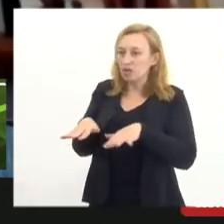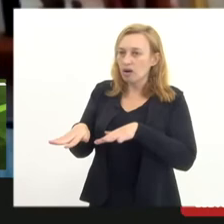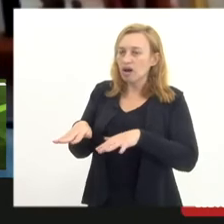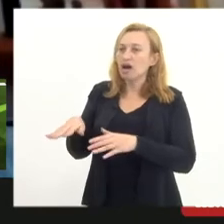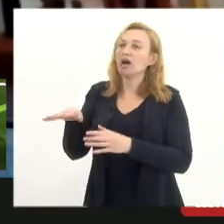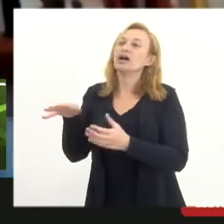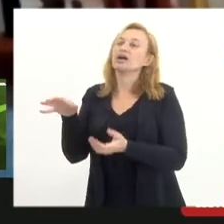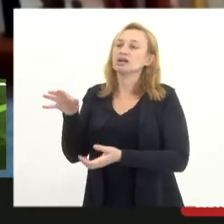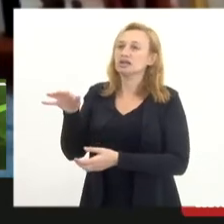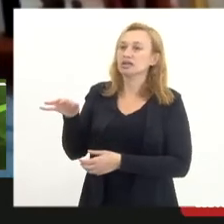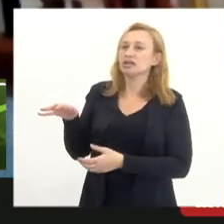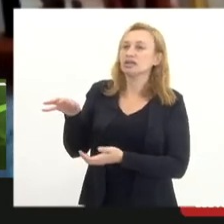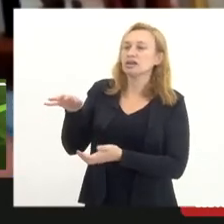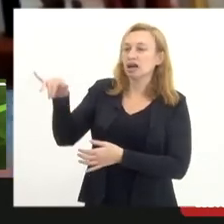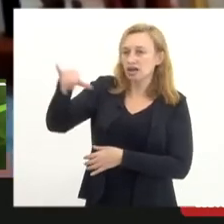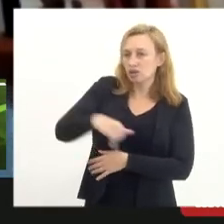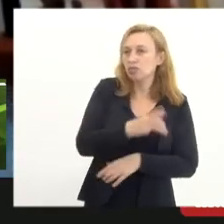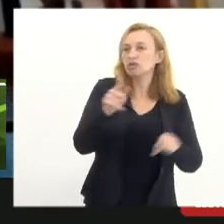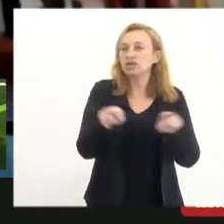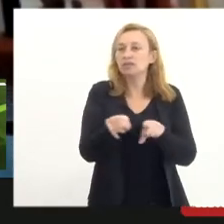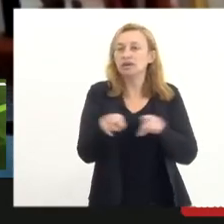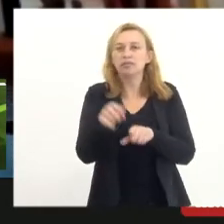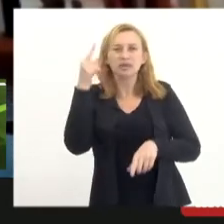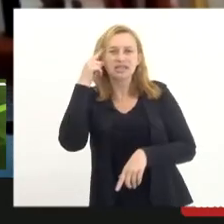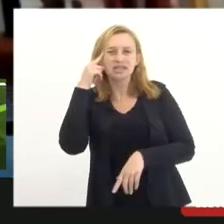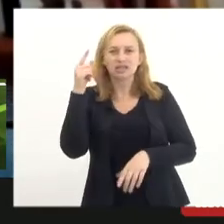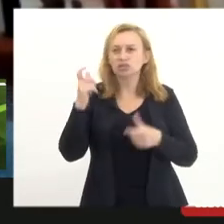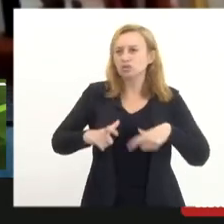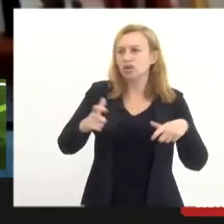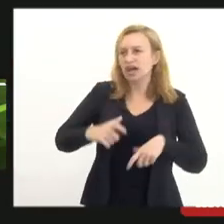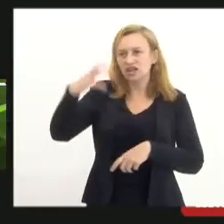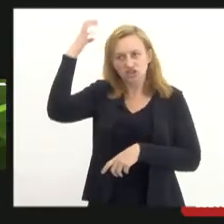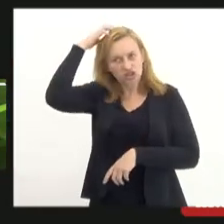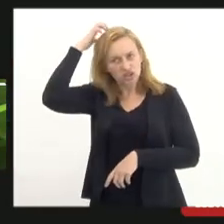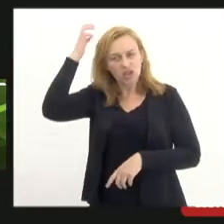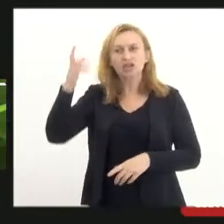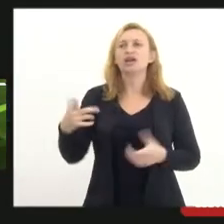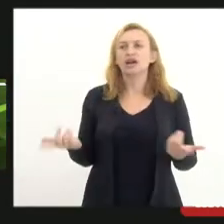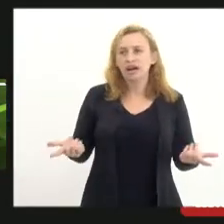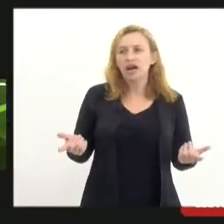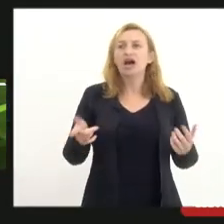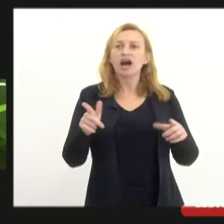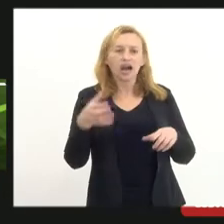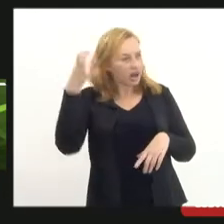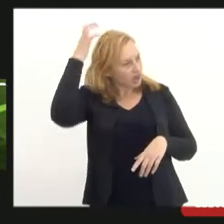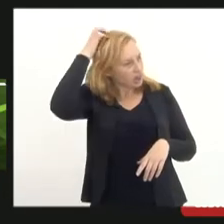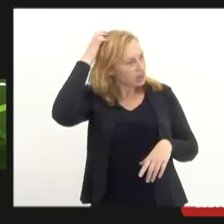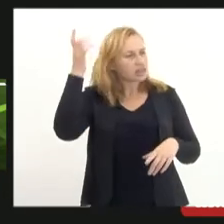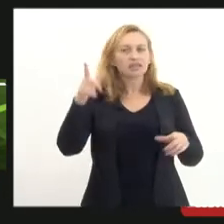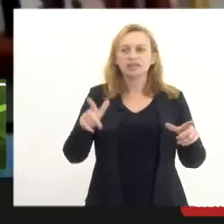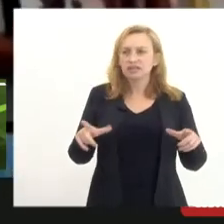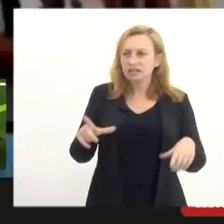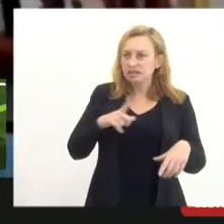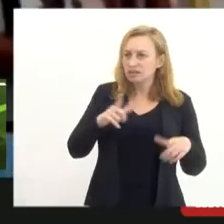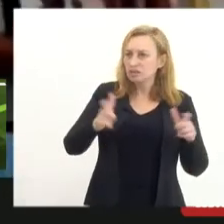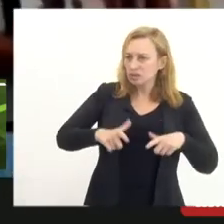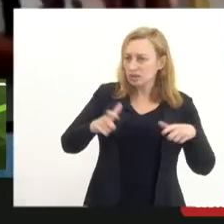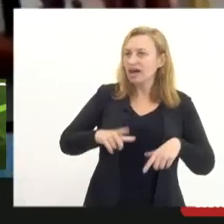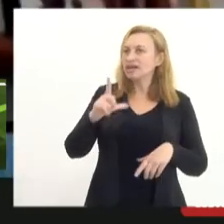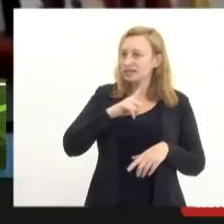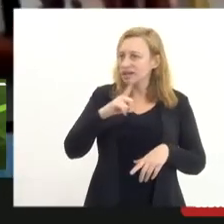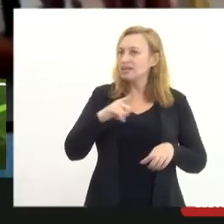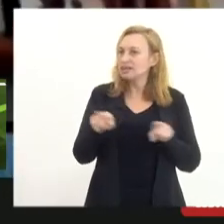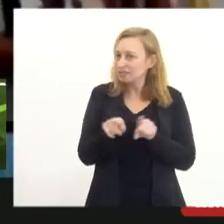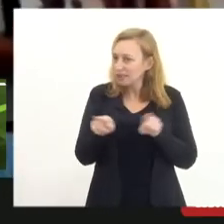Sempre tem a perspectiva ali também para Angra. Então, como é que vocês veem? Angra também tem aeroporto, doutor Mauro. Vai ser